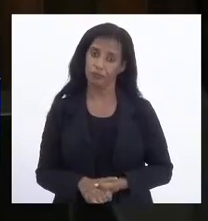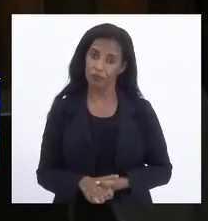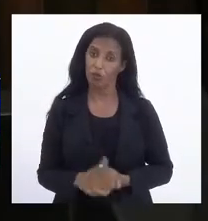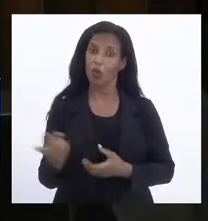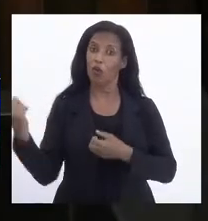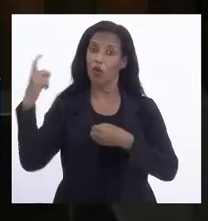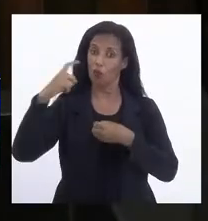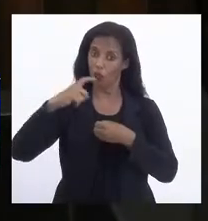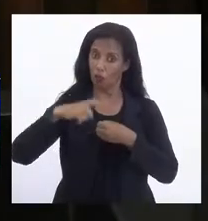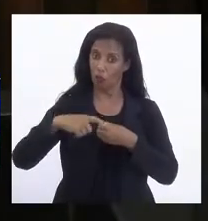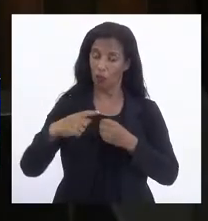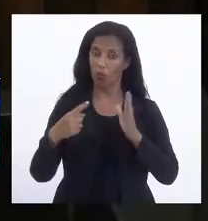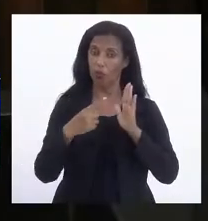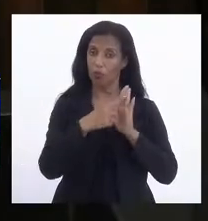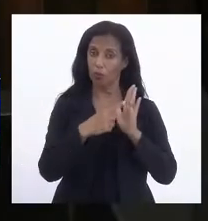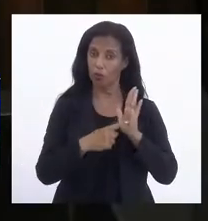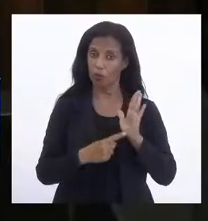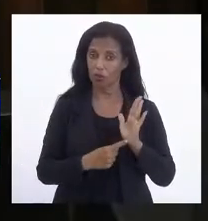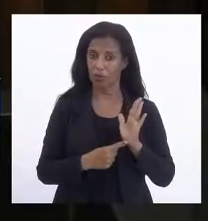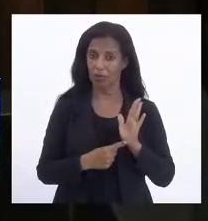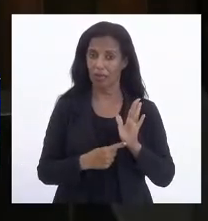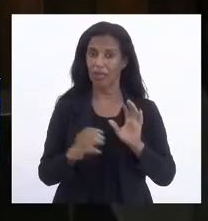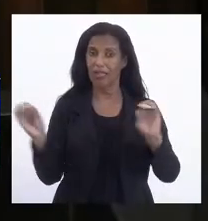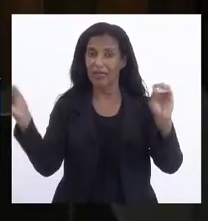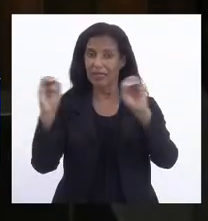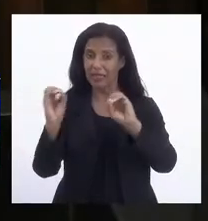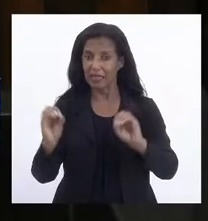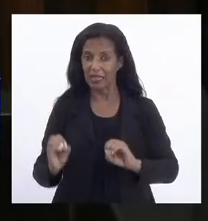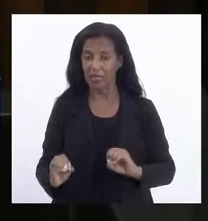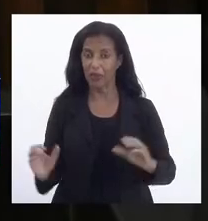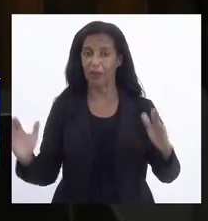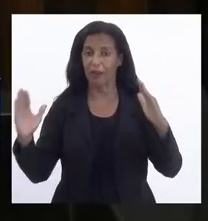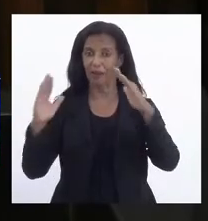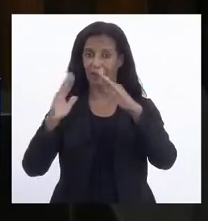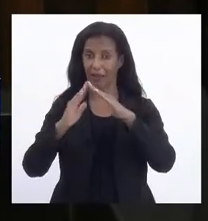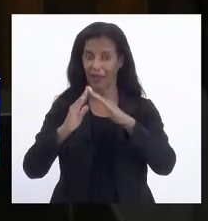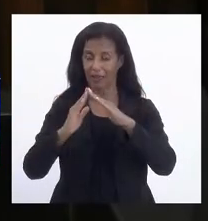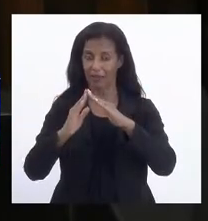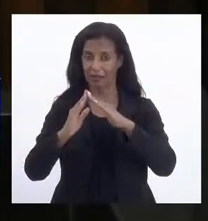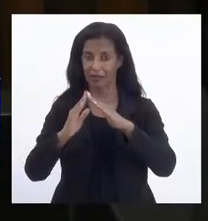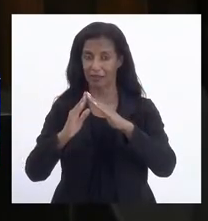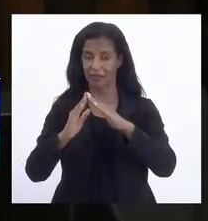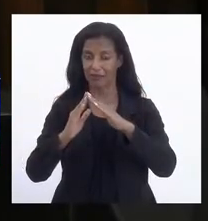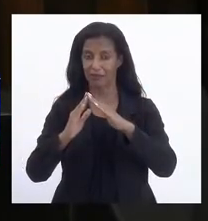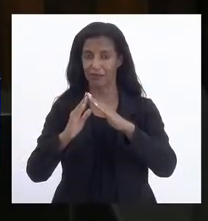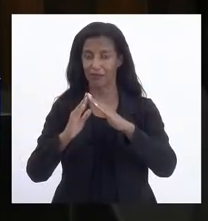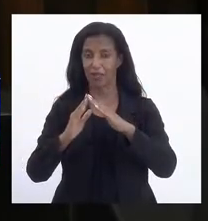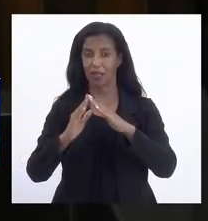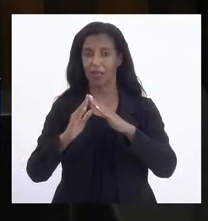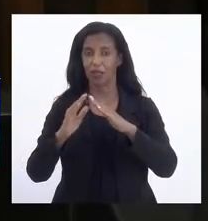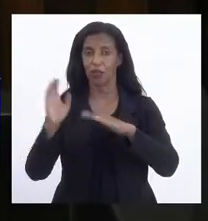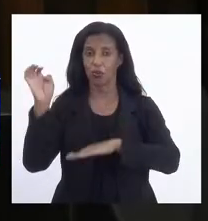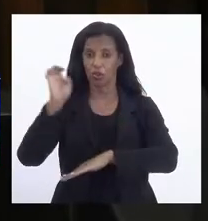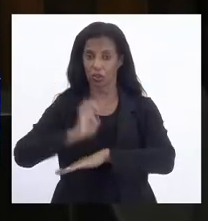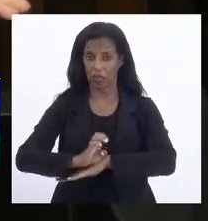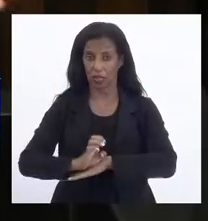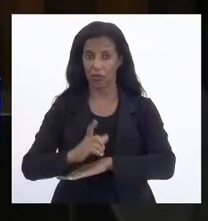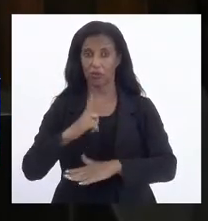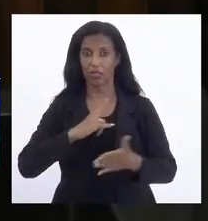Volto a assinalar, nenhuma casa de espetáculo pertencente ao Estado tem alvará do Corpo Bombeiro.